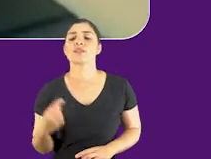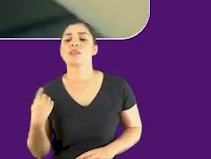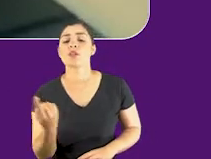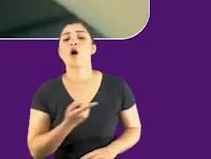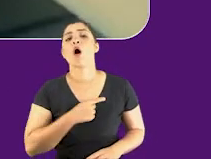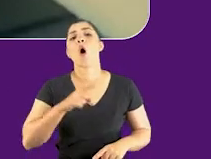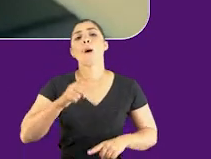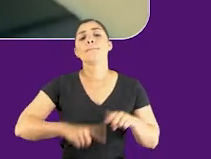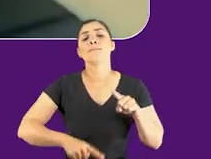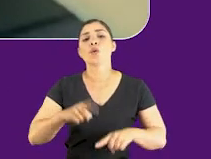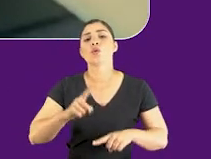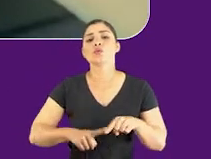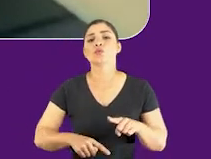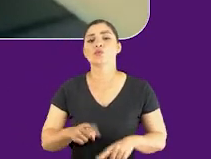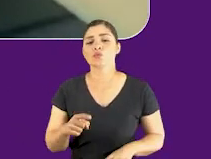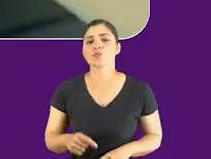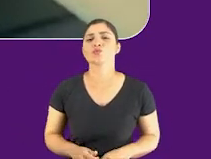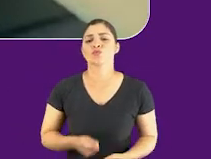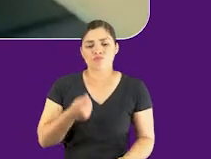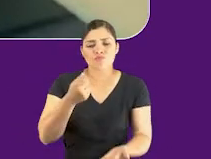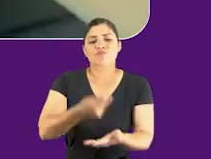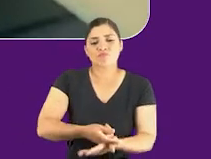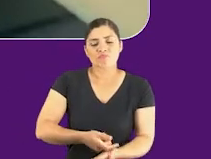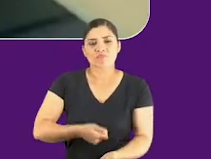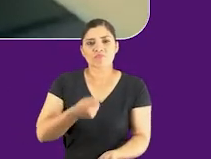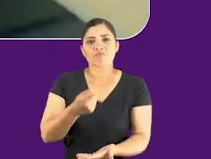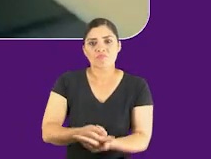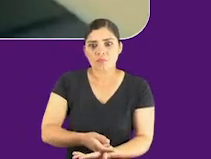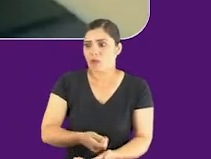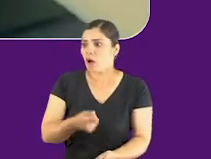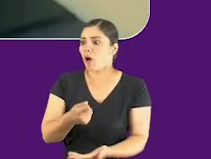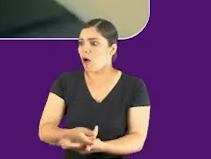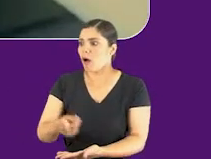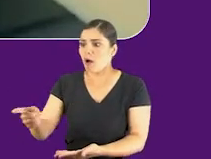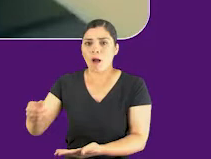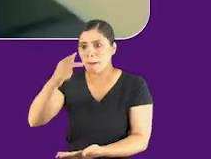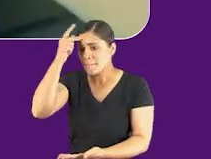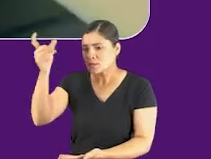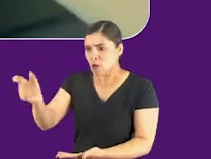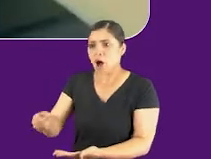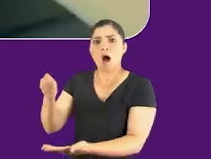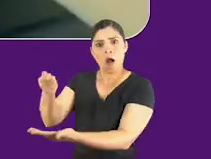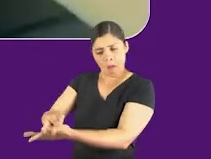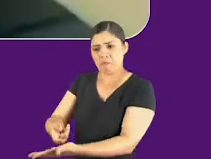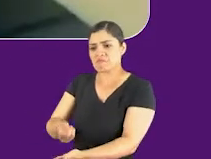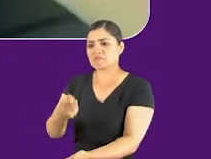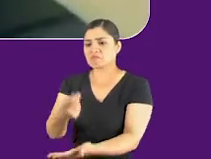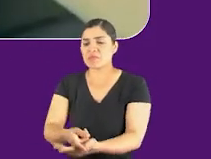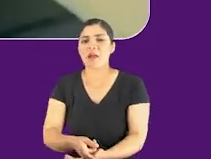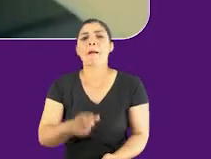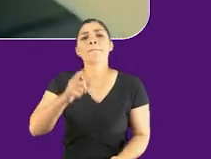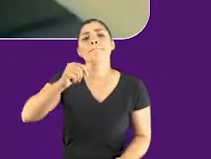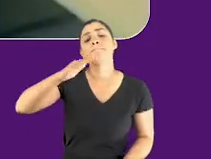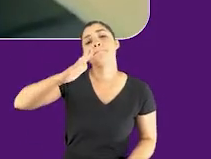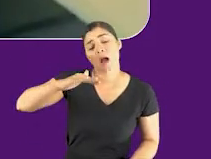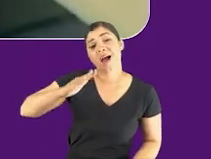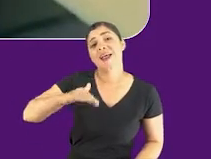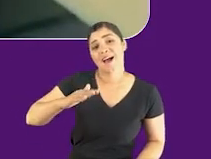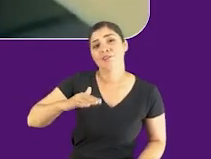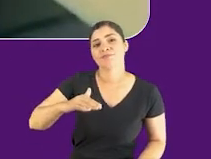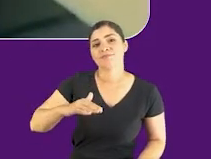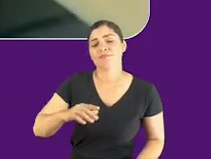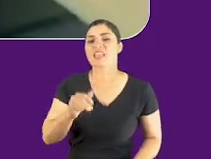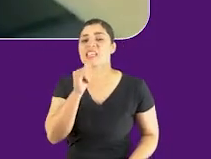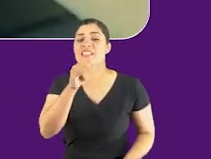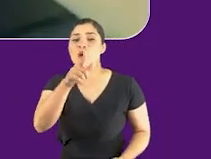é uma compra muito frequente bastante barato não é comum Quando você compra um carro que o carro deu